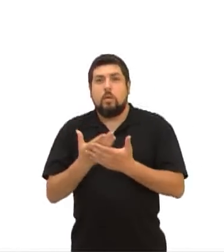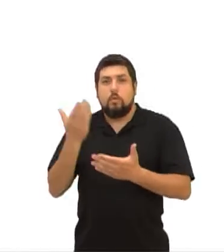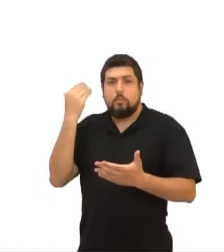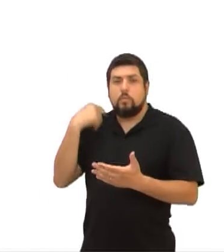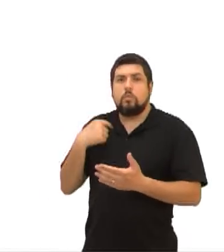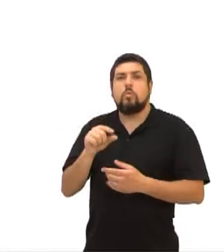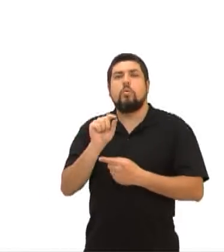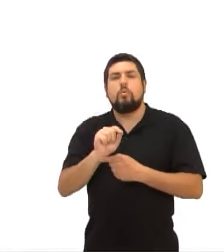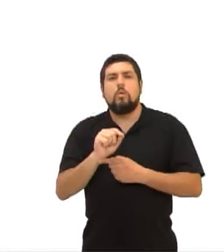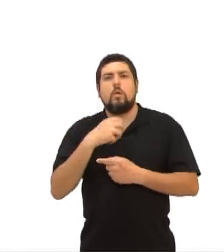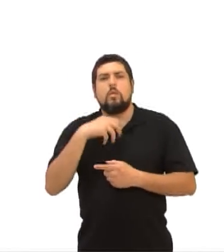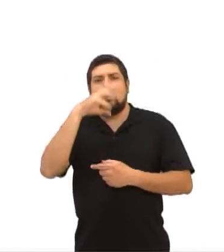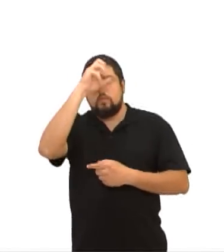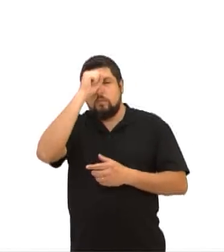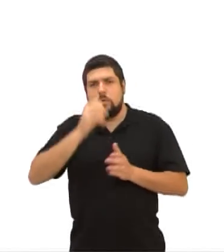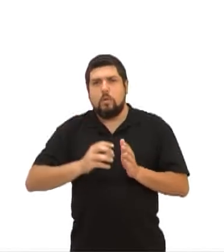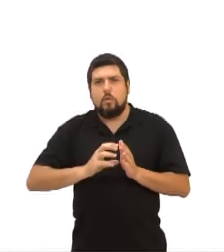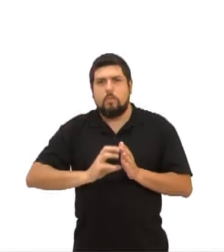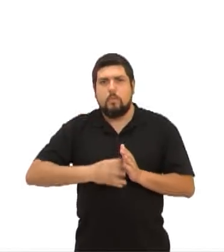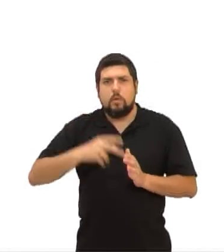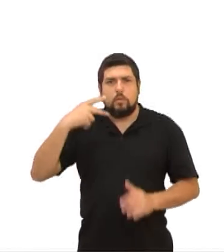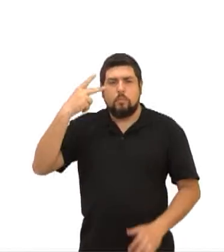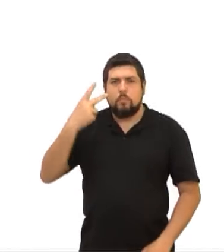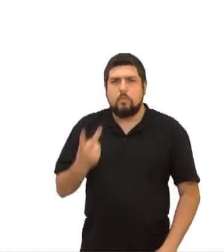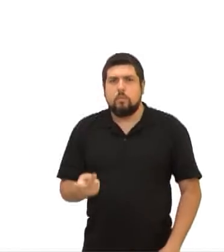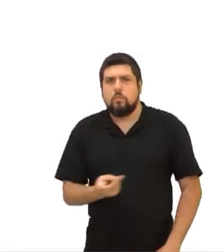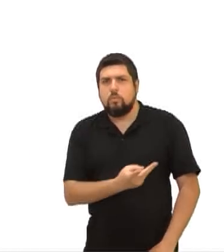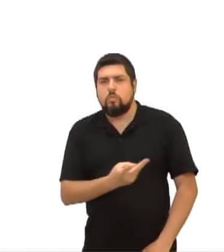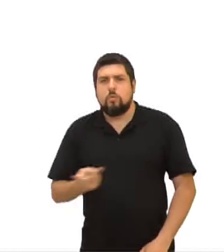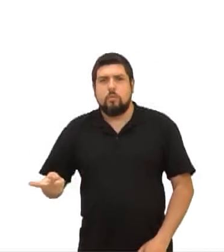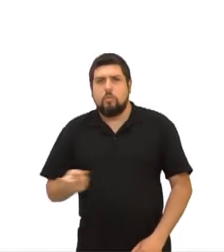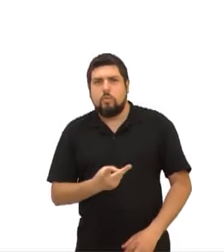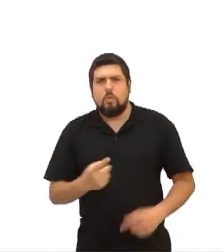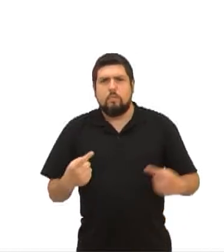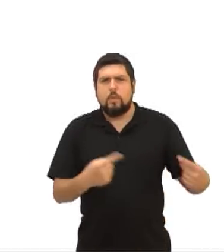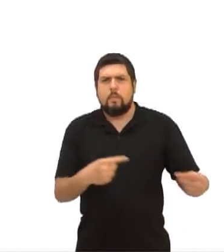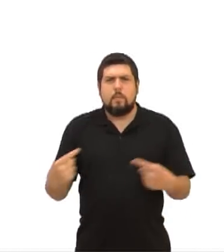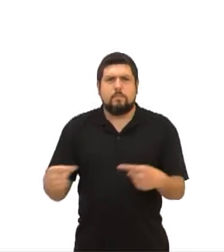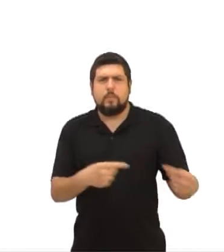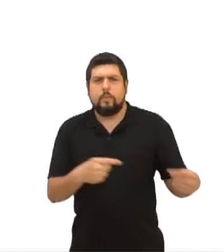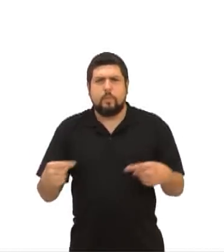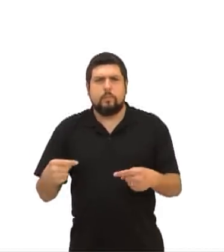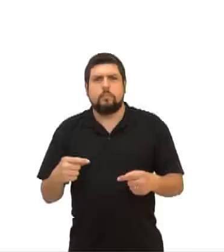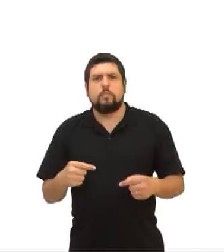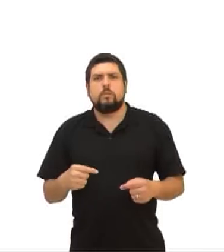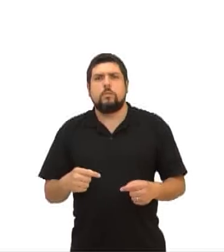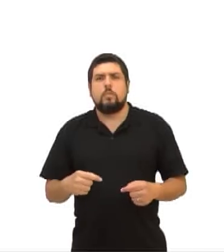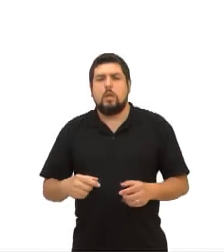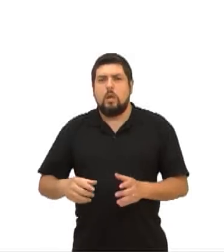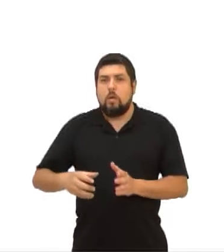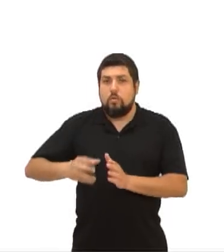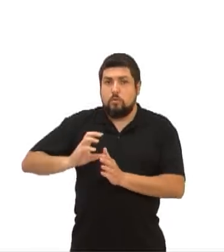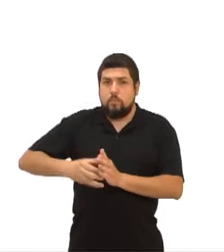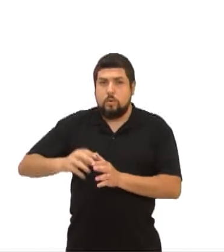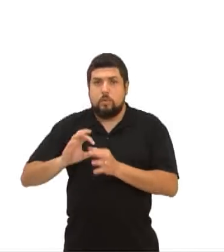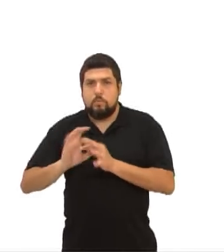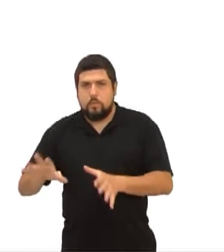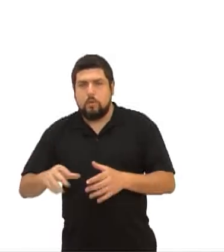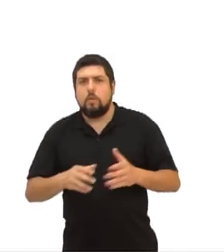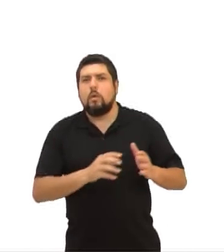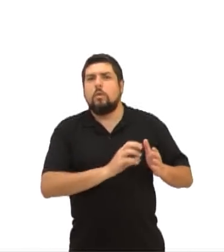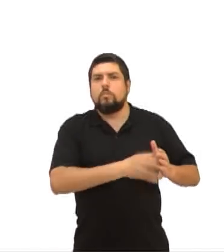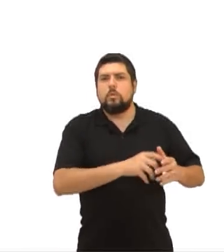anterior, analisamos dois partidos políticos que disputaram o poder durante o Segundo Reinado: o Partido Liberal e o